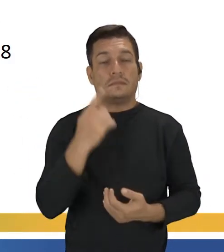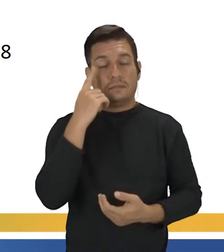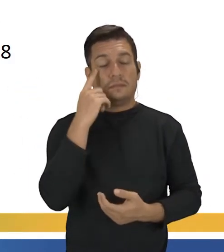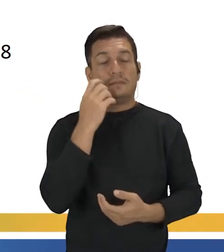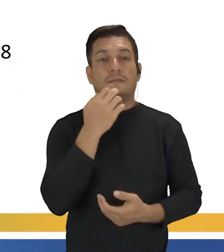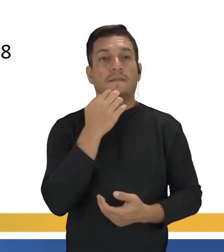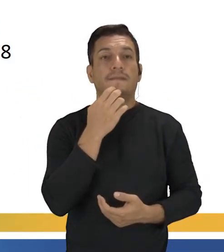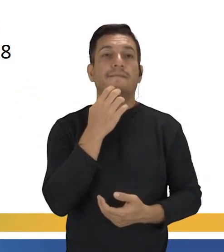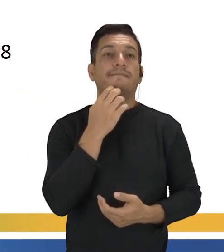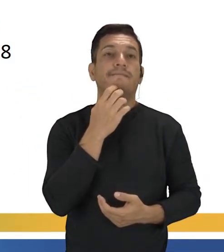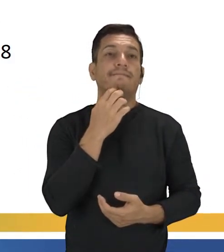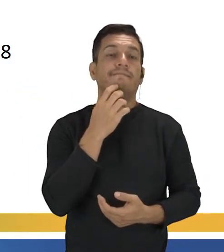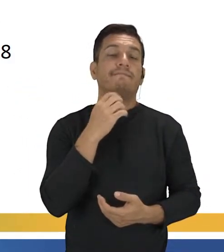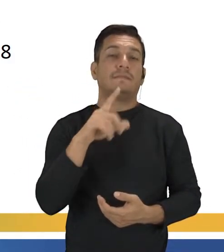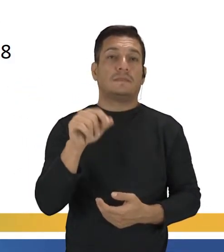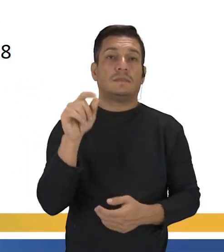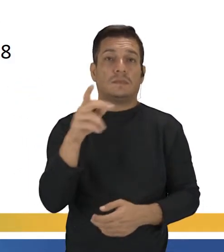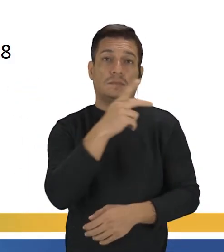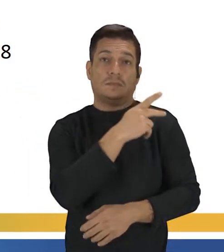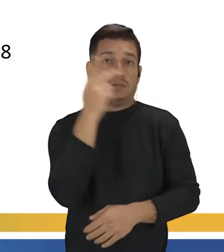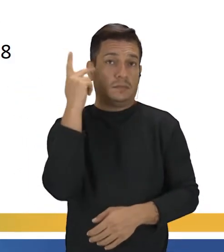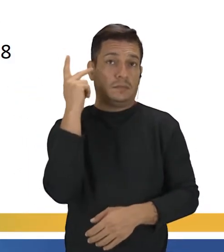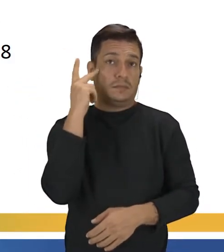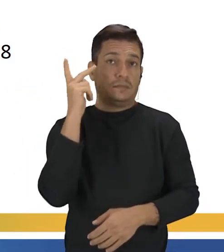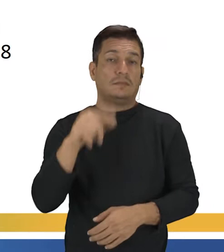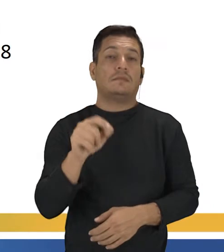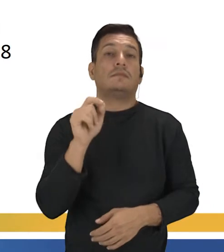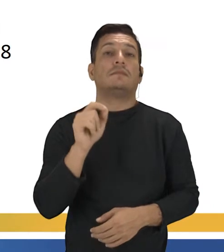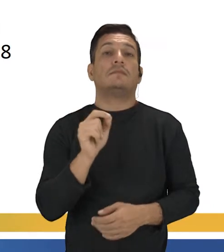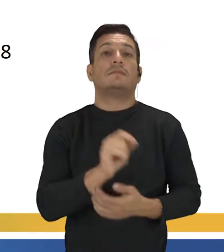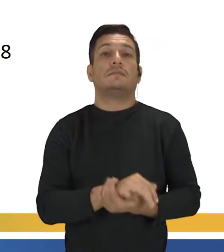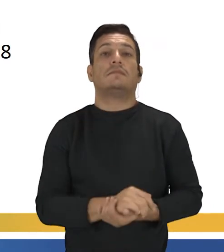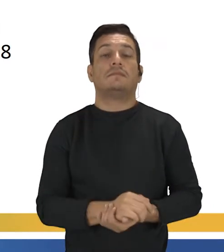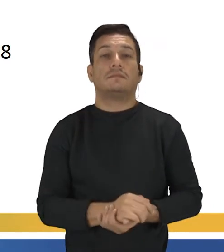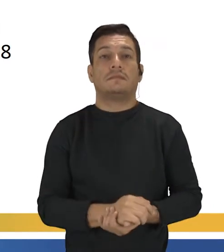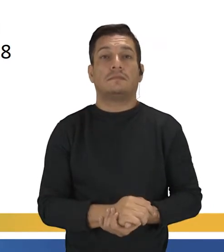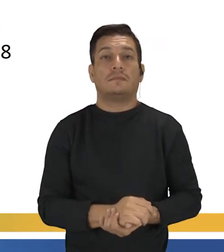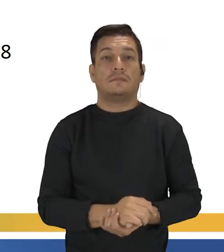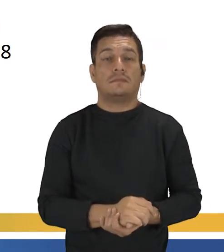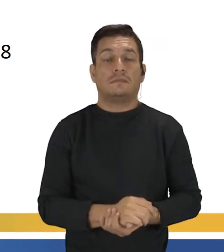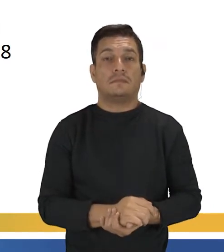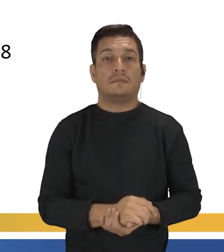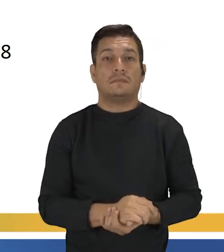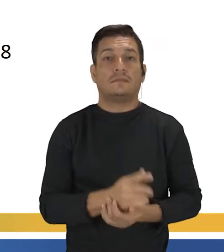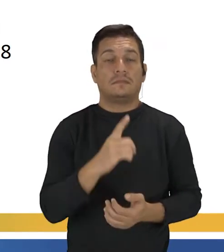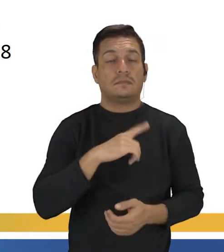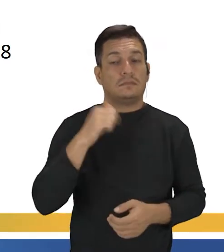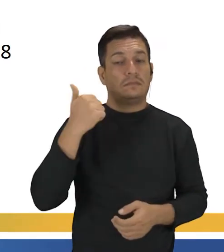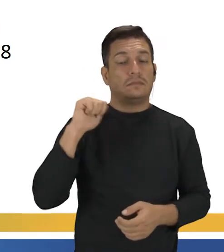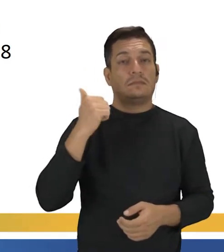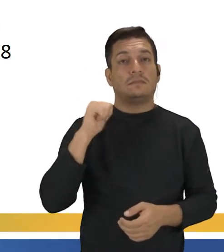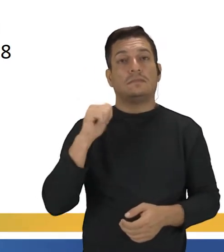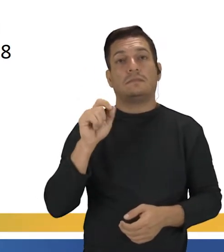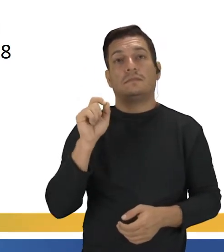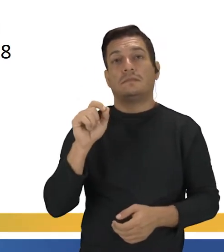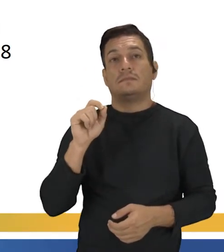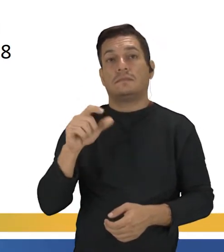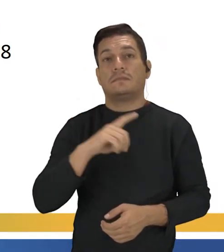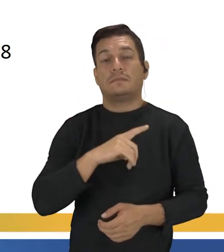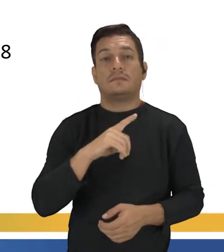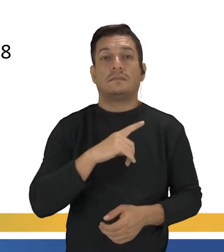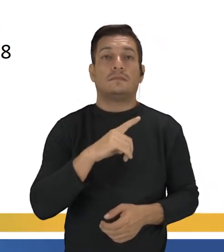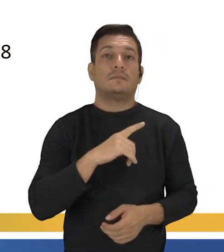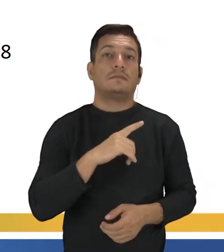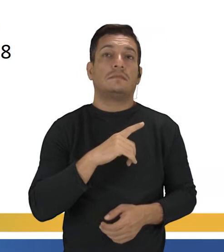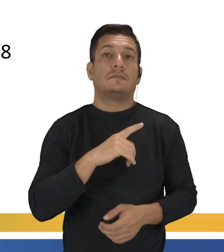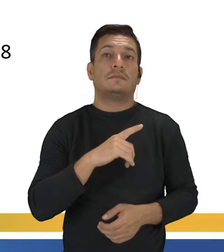dados? Escolheram somente São Paulo, nesse caso aqui, ó. Então, ó, eu tenho que analisar que existe aqui,